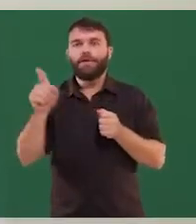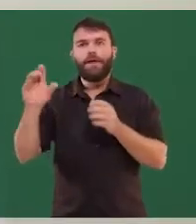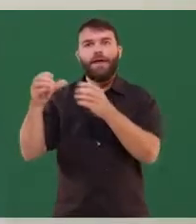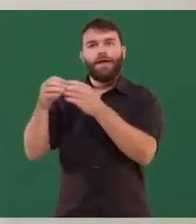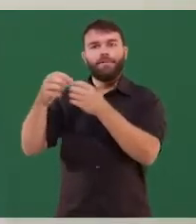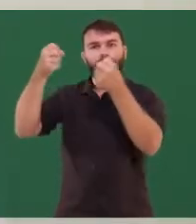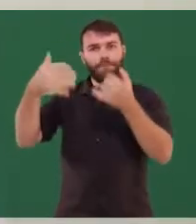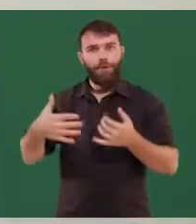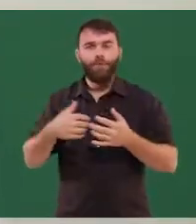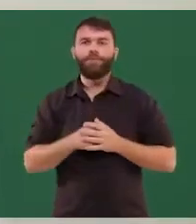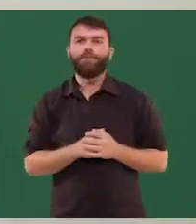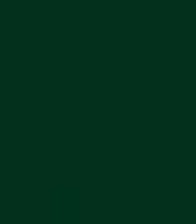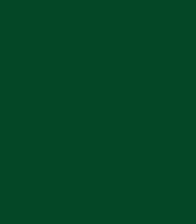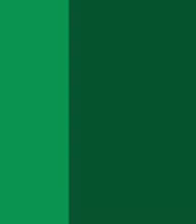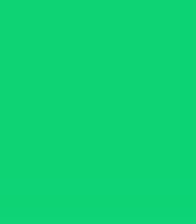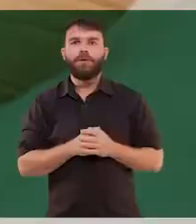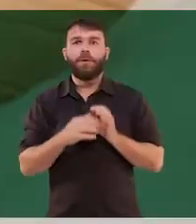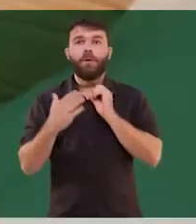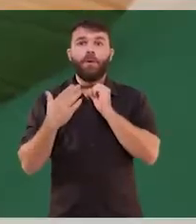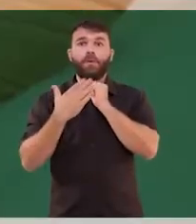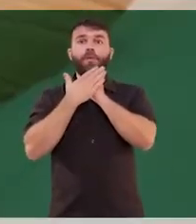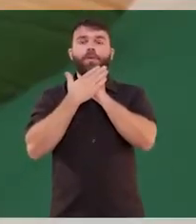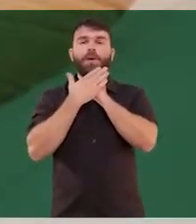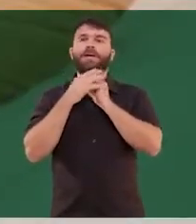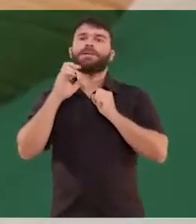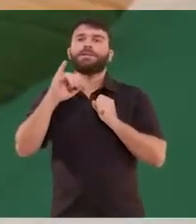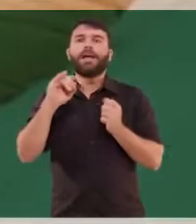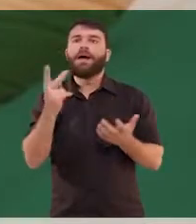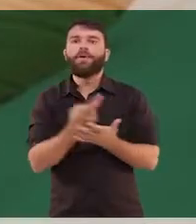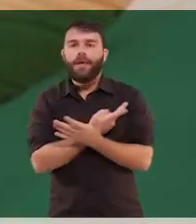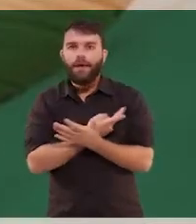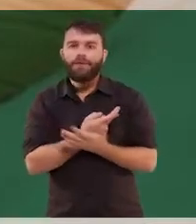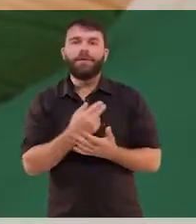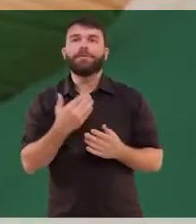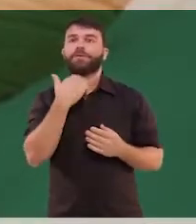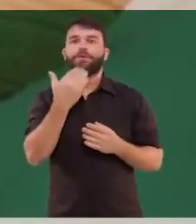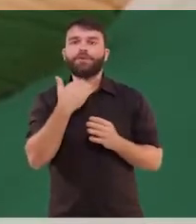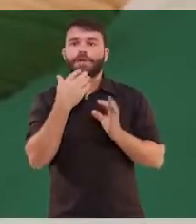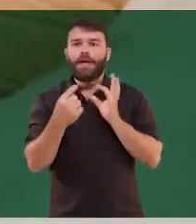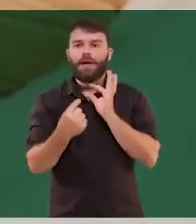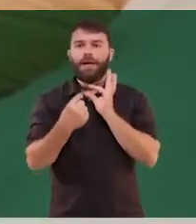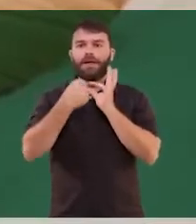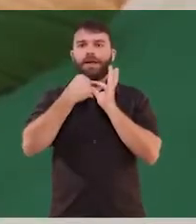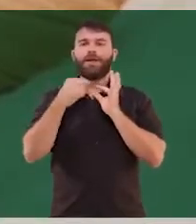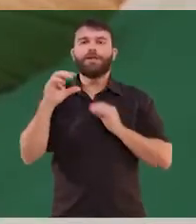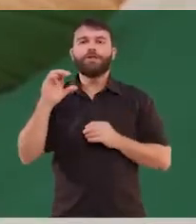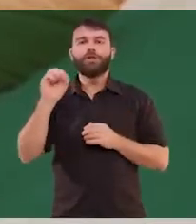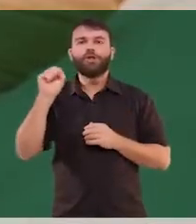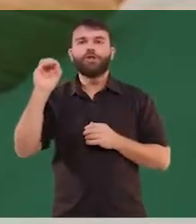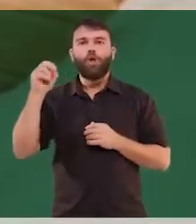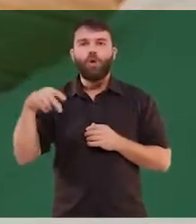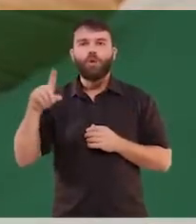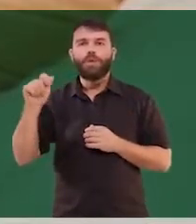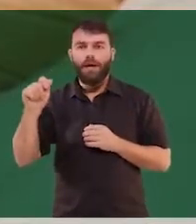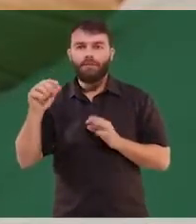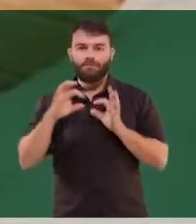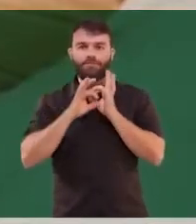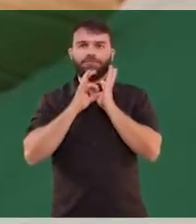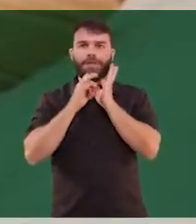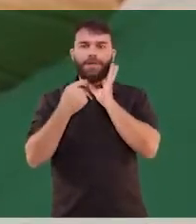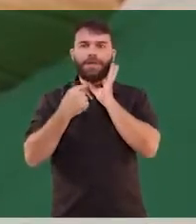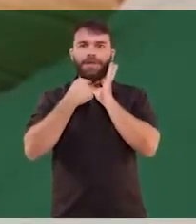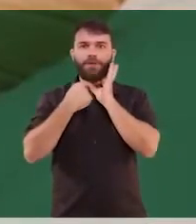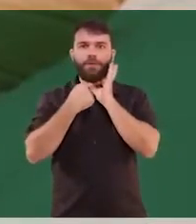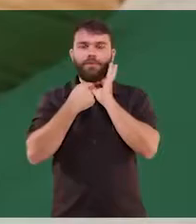orientações repassadas pela equipe. A obstrução da cânula de traqueostomia é suspeitada quando não é possível introduzir a sonda